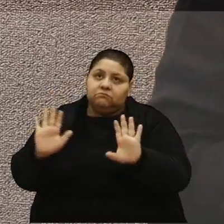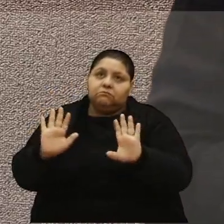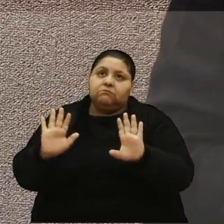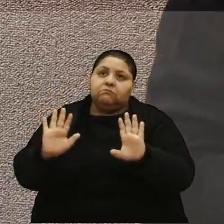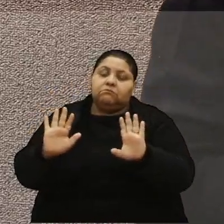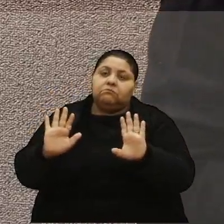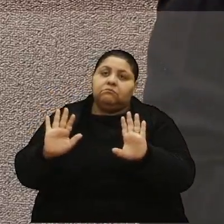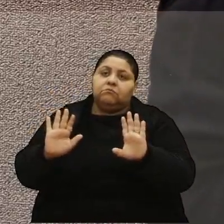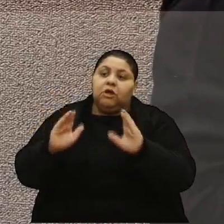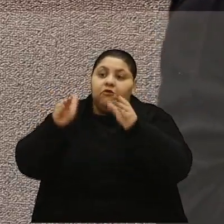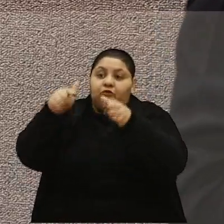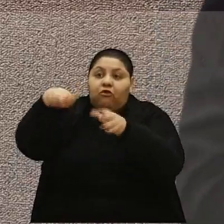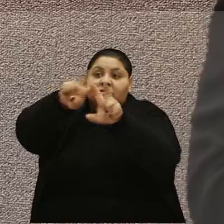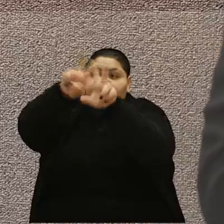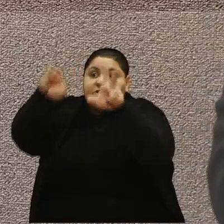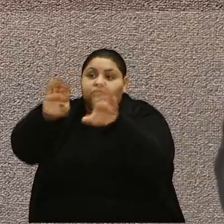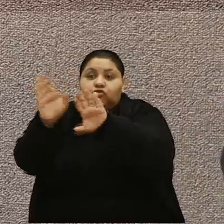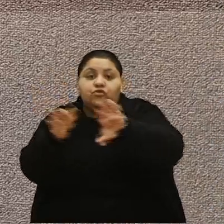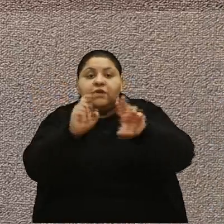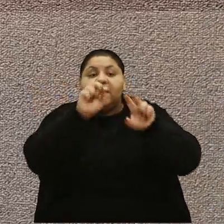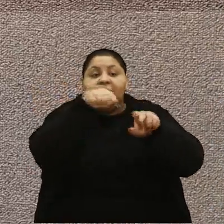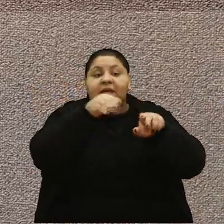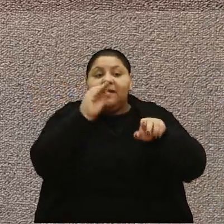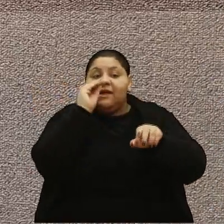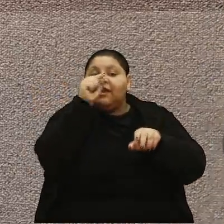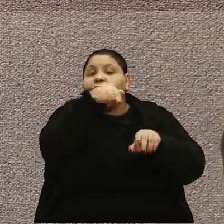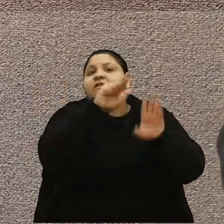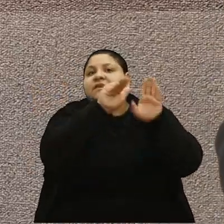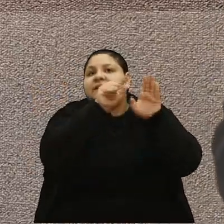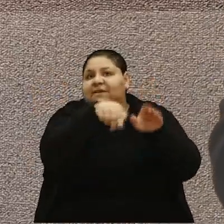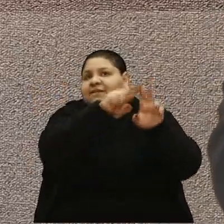retiro. Então, meus nobres colegas,